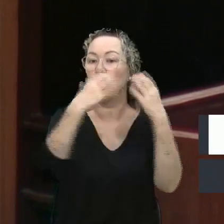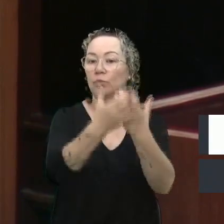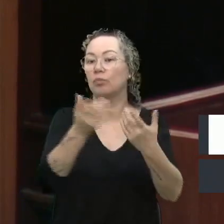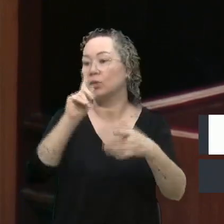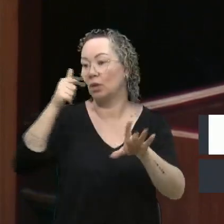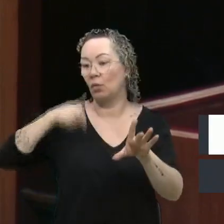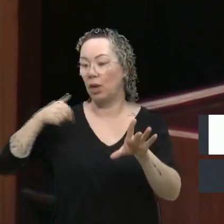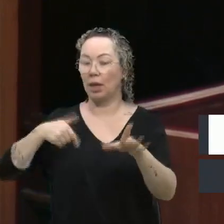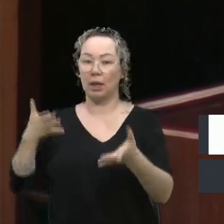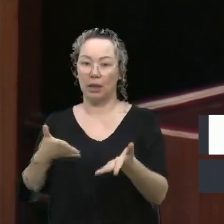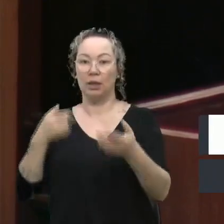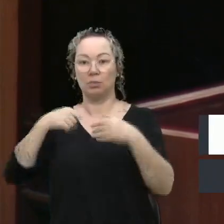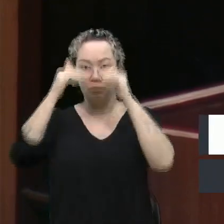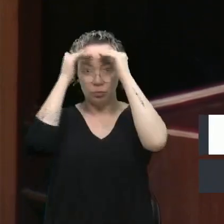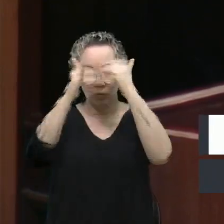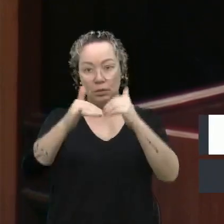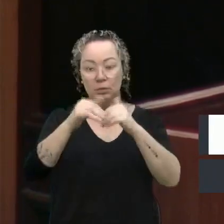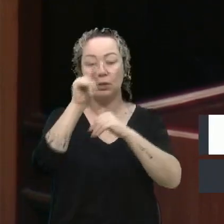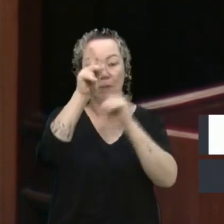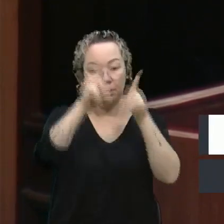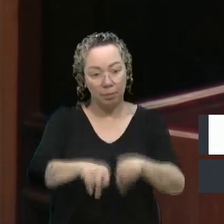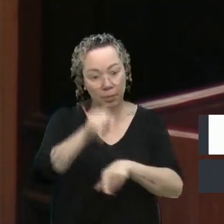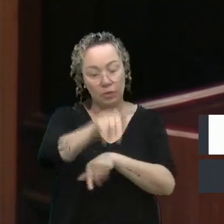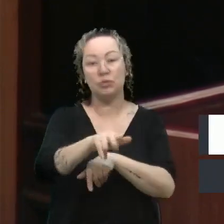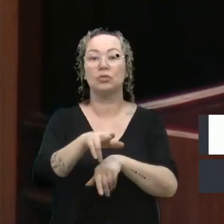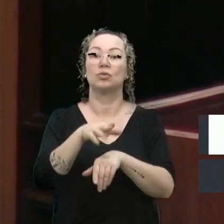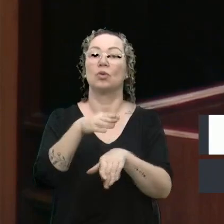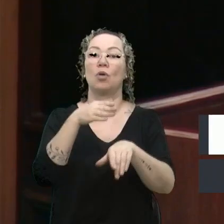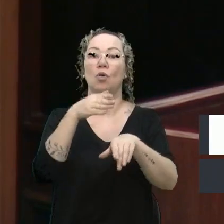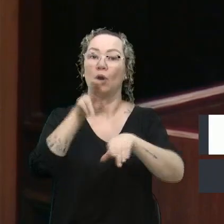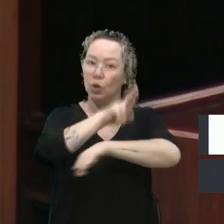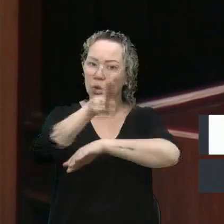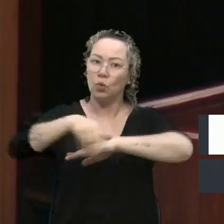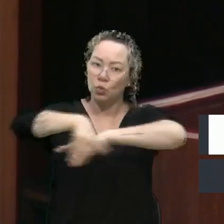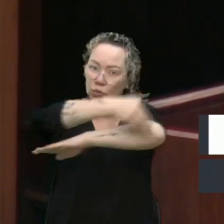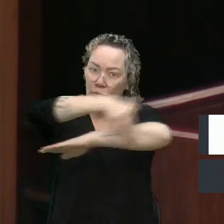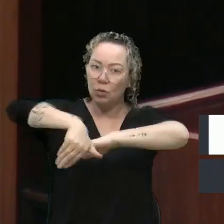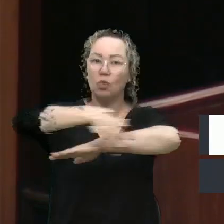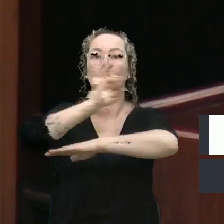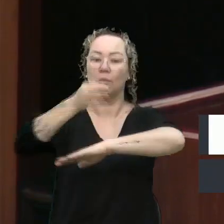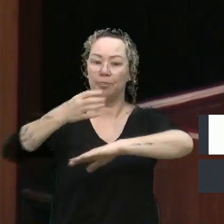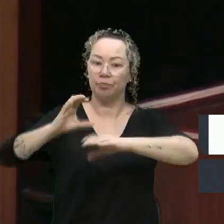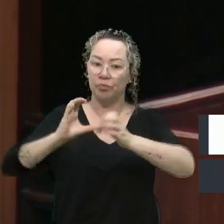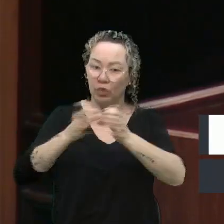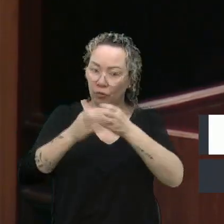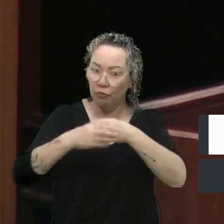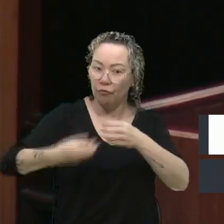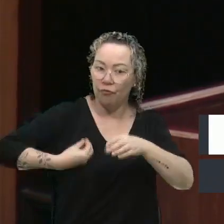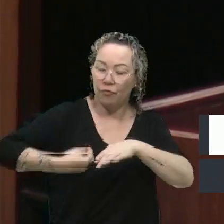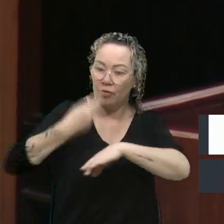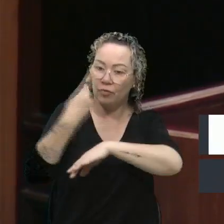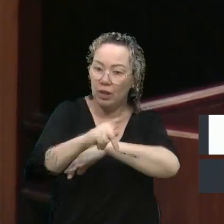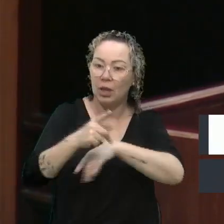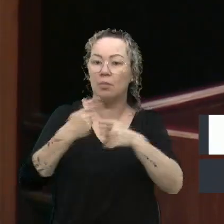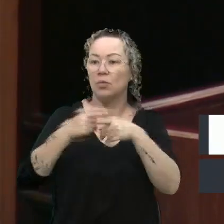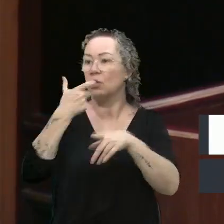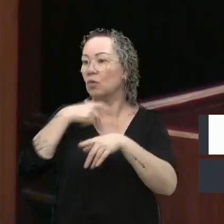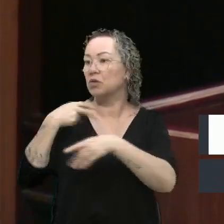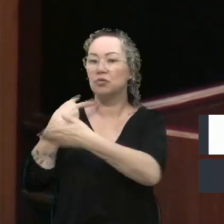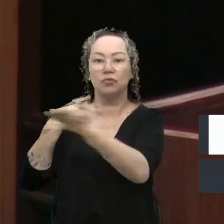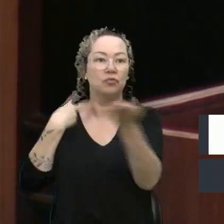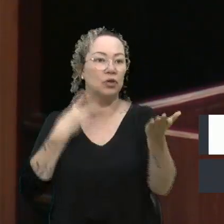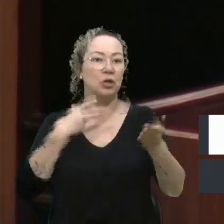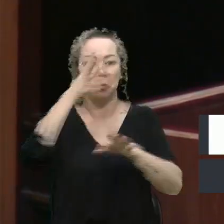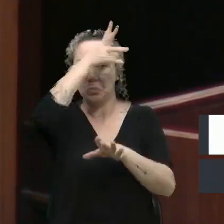quem realmente ocupa aquela estrada, quem realmente vive lá, que talvez nenhum vereador ou nenhum